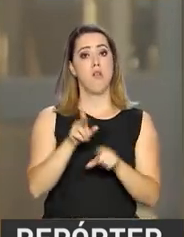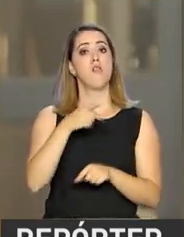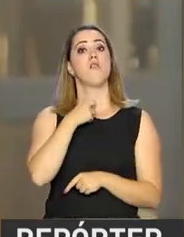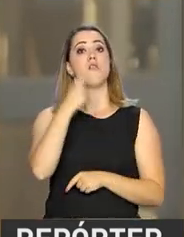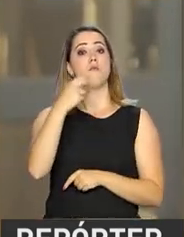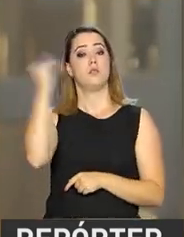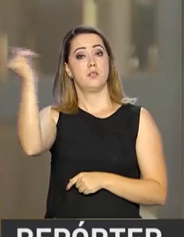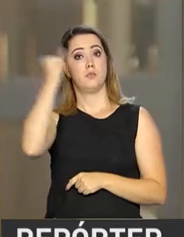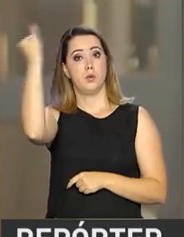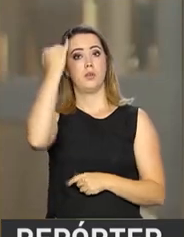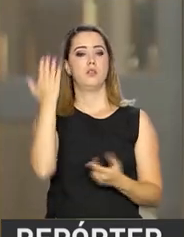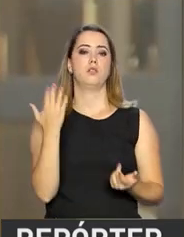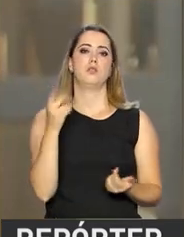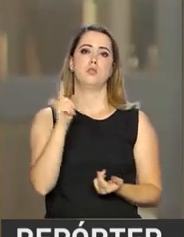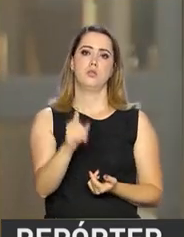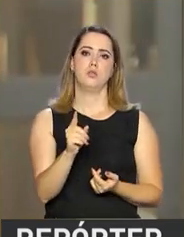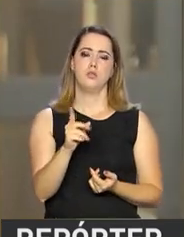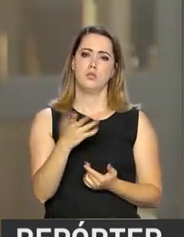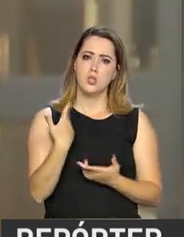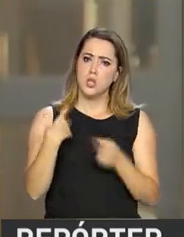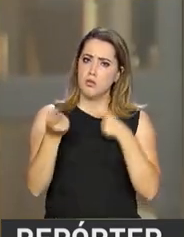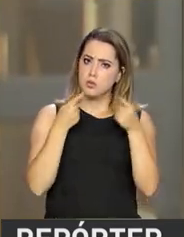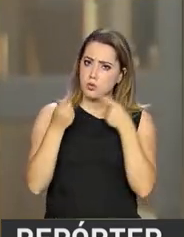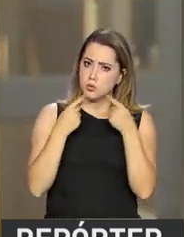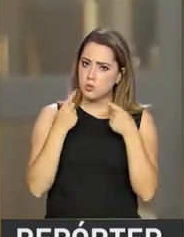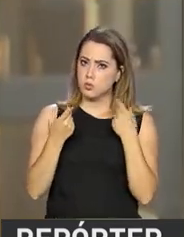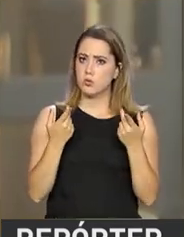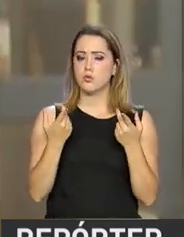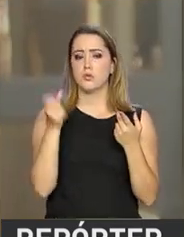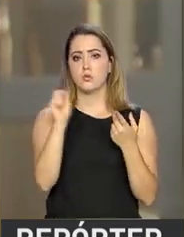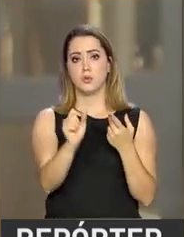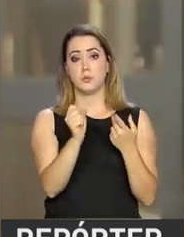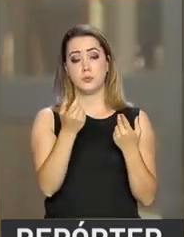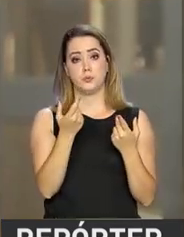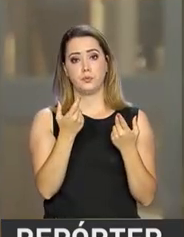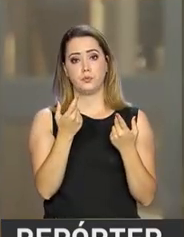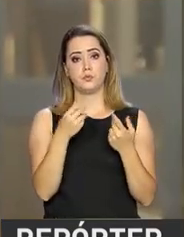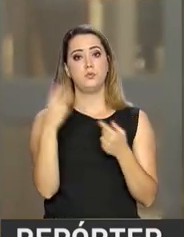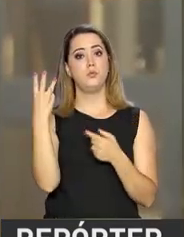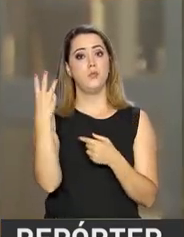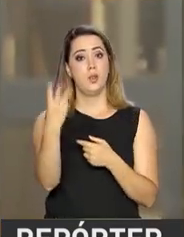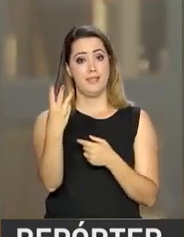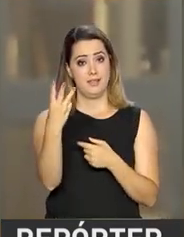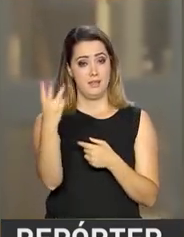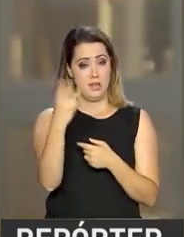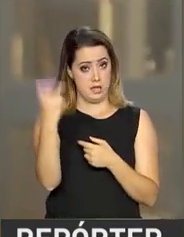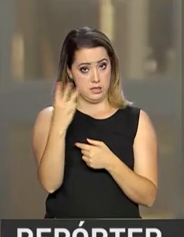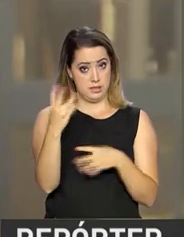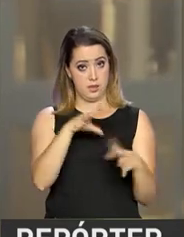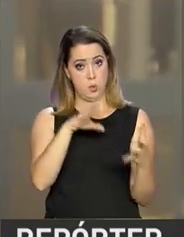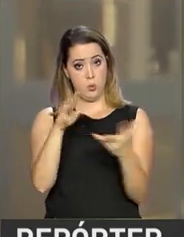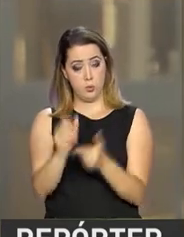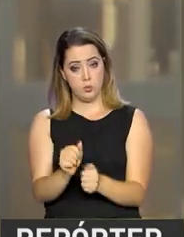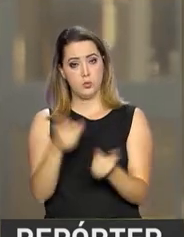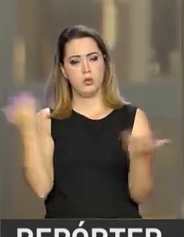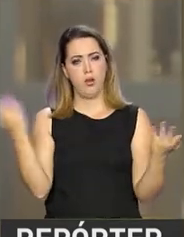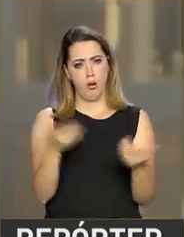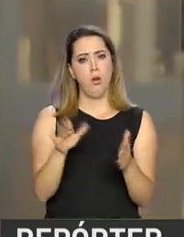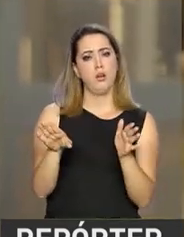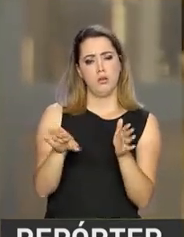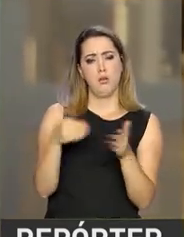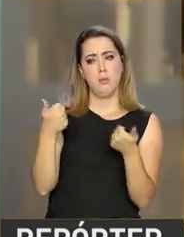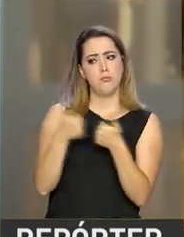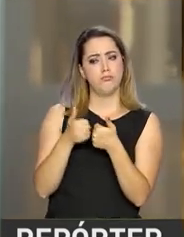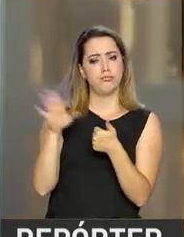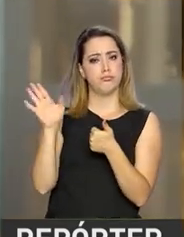proativa nas discussões dos interesses afectos ao terceiro mundo e mais recentemente também foi